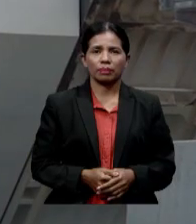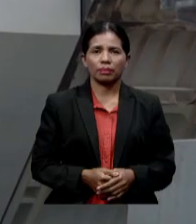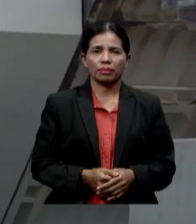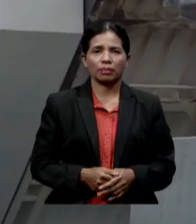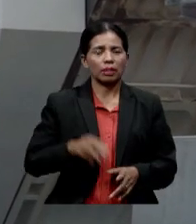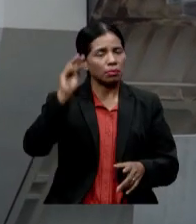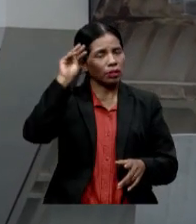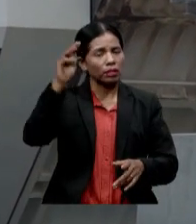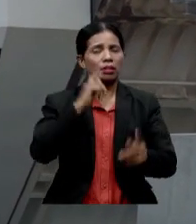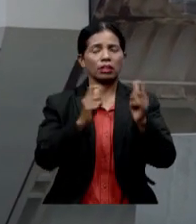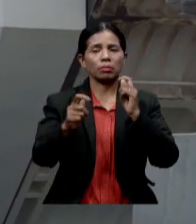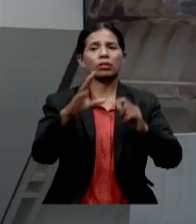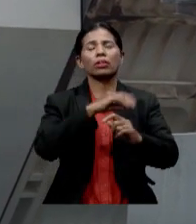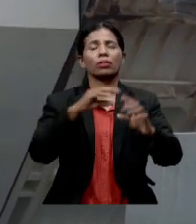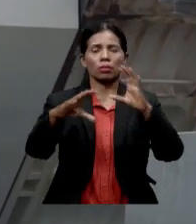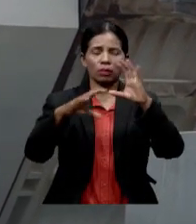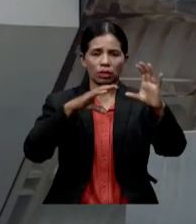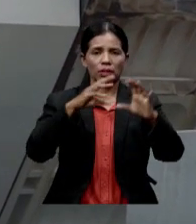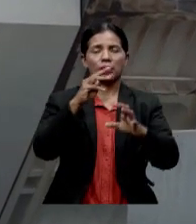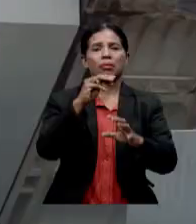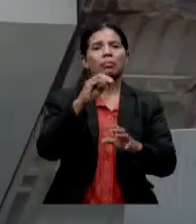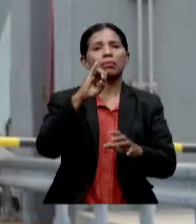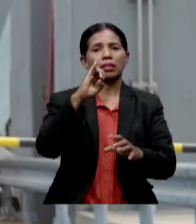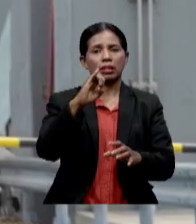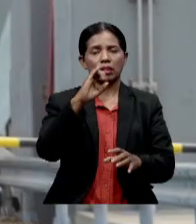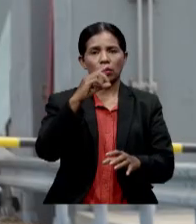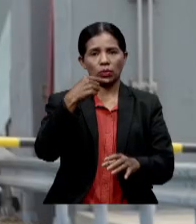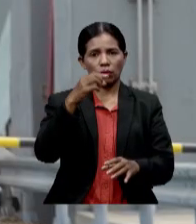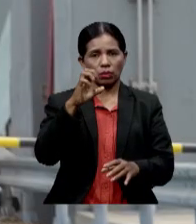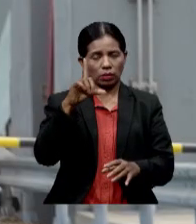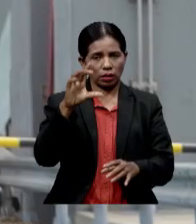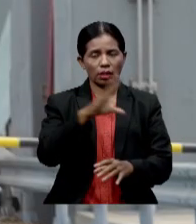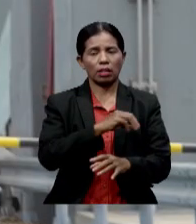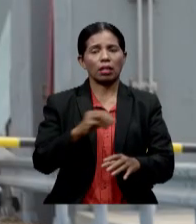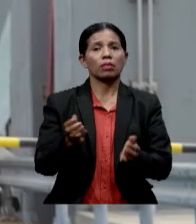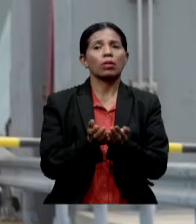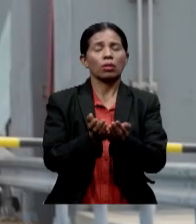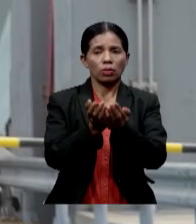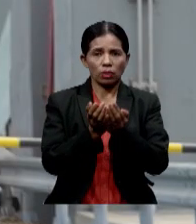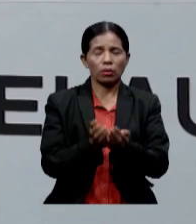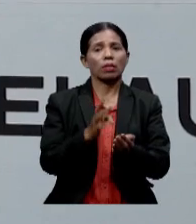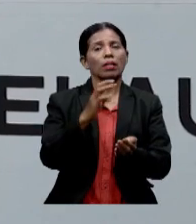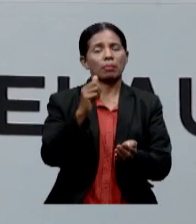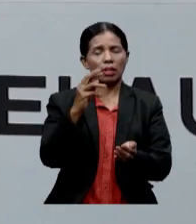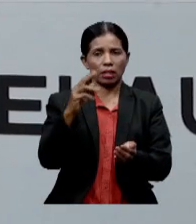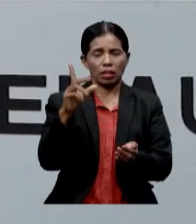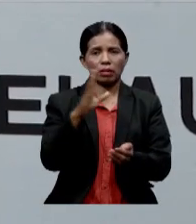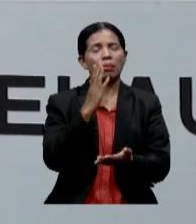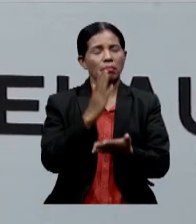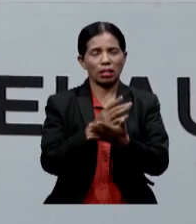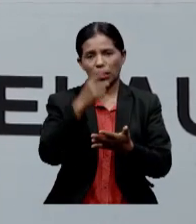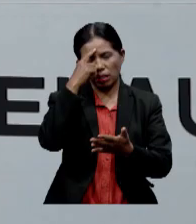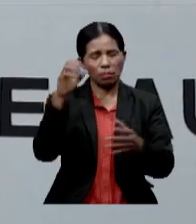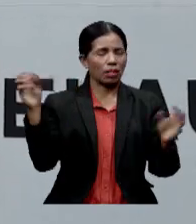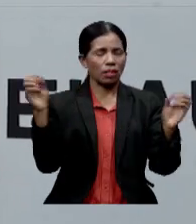Ministro Transporte e Comunicação, Miguel Manitelo Ateten, Movimentação Roberlin Ramelão, UNB parado, tambala ia recurso